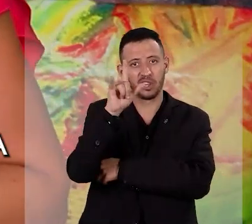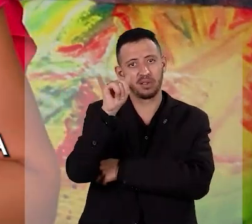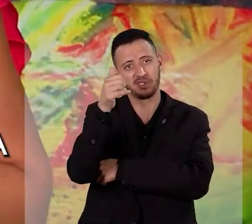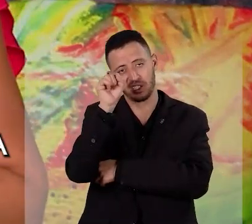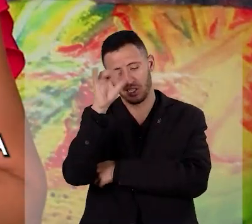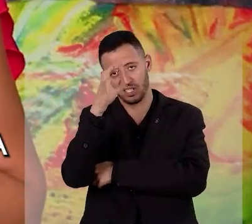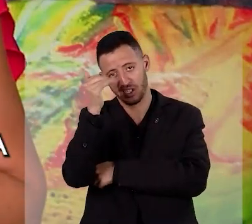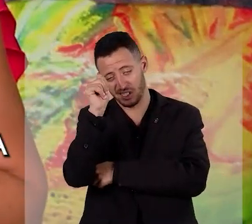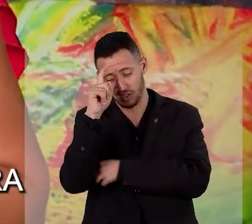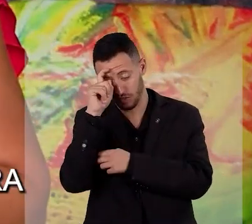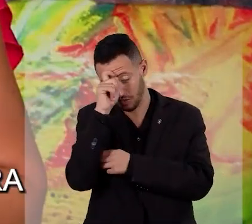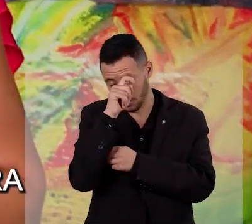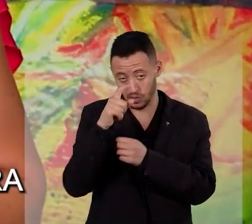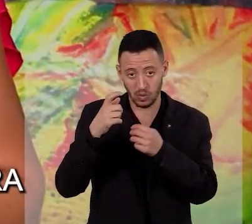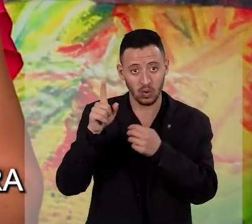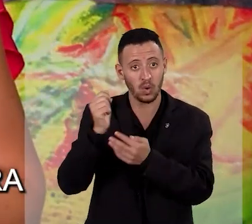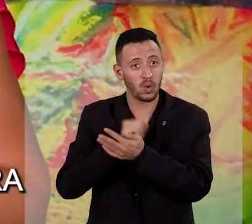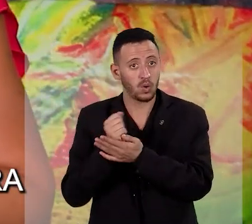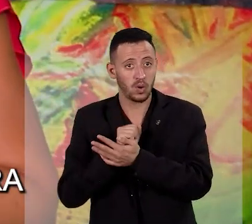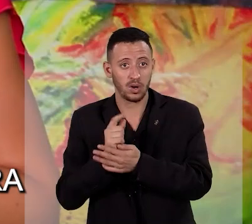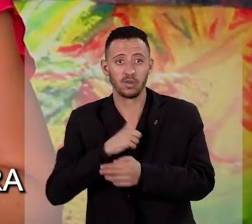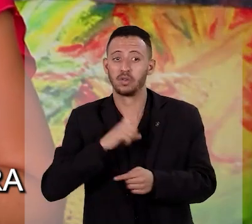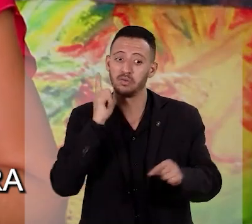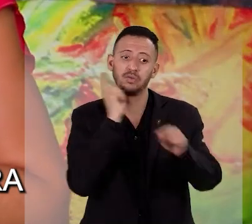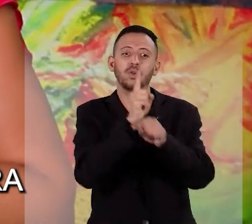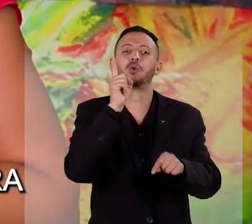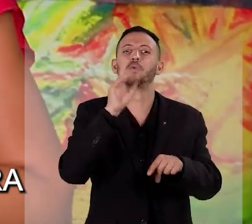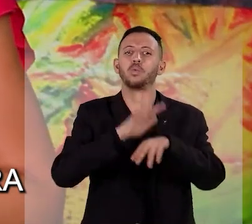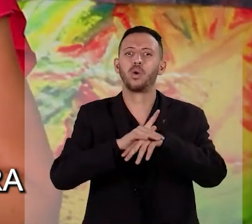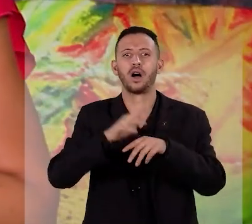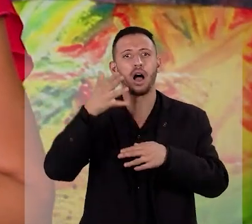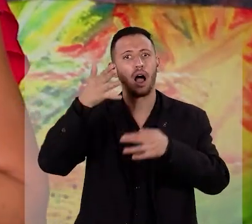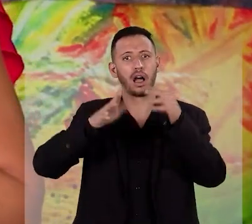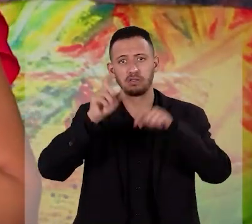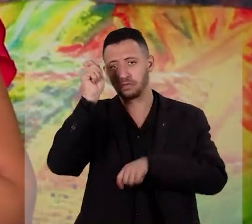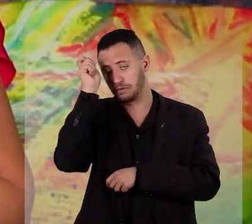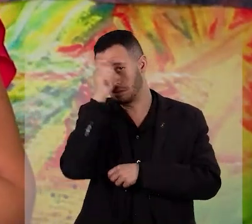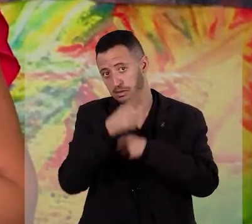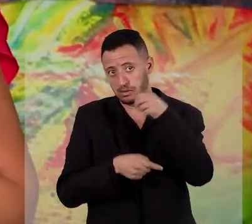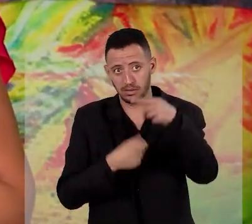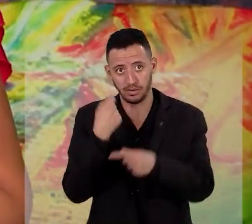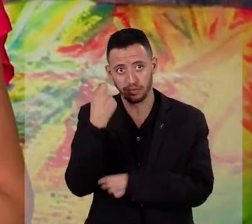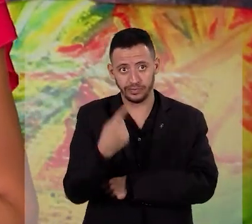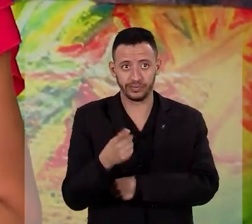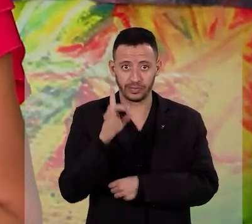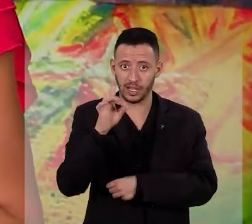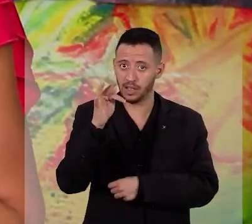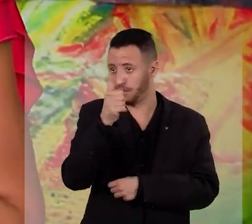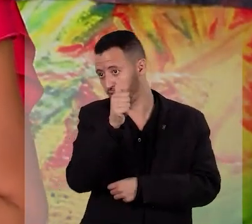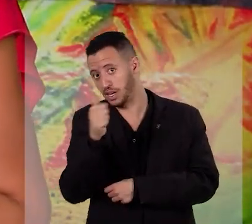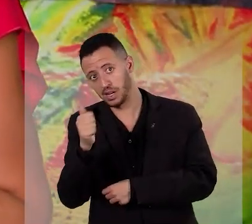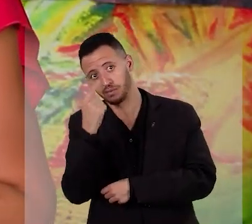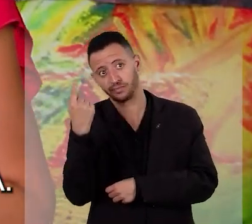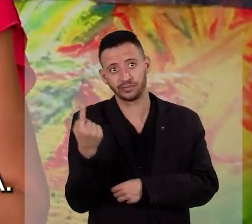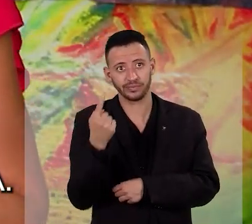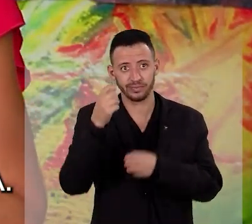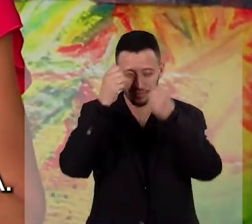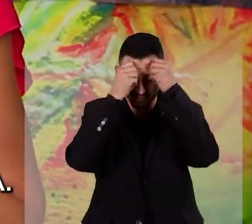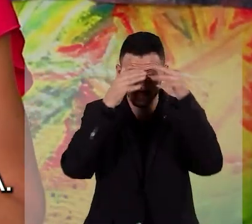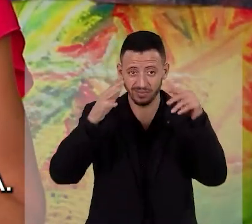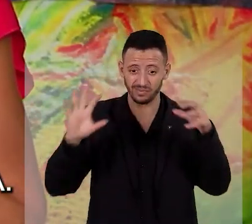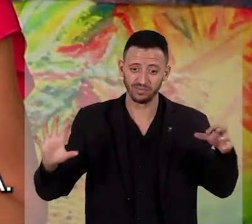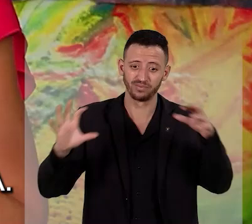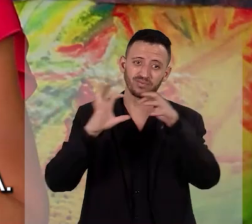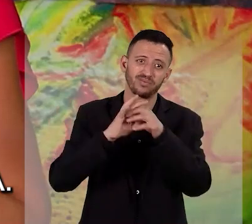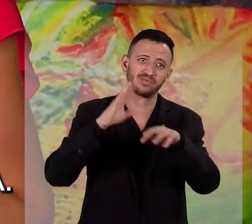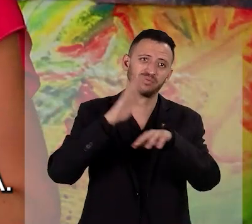de difícil controle. Um ano depois foi identificada uma doença rara por mutação no gene DEAF1. Isso significa